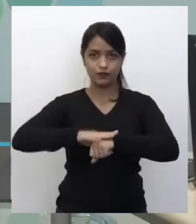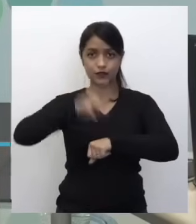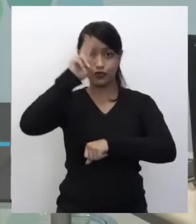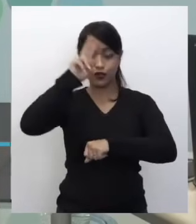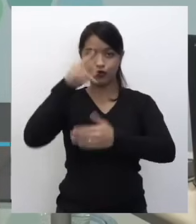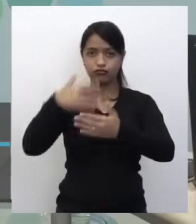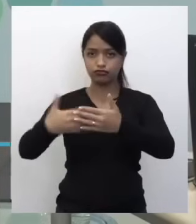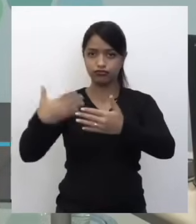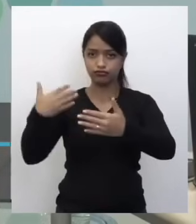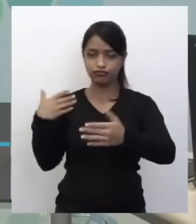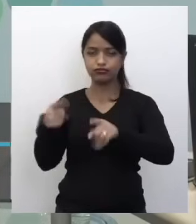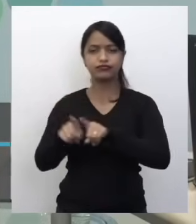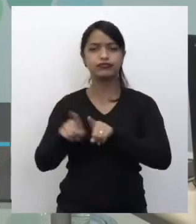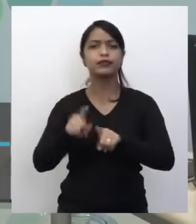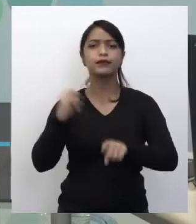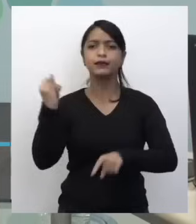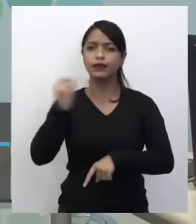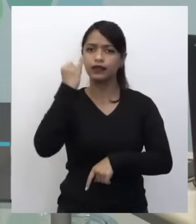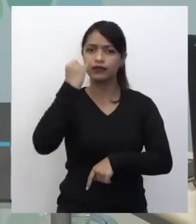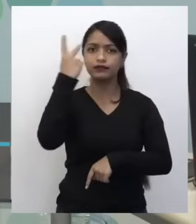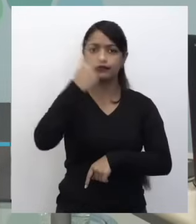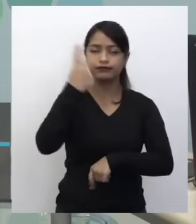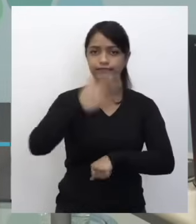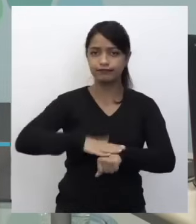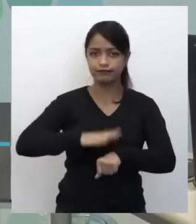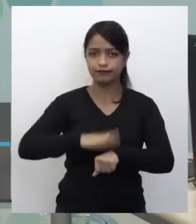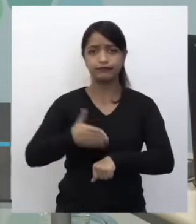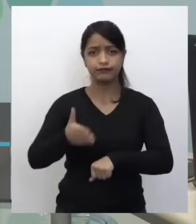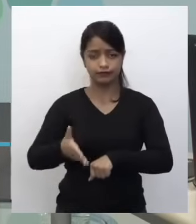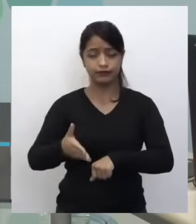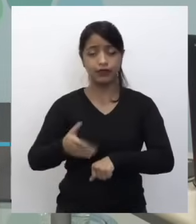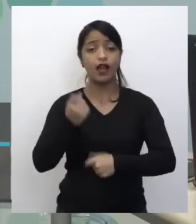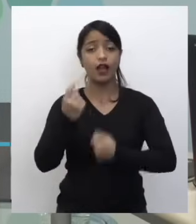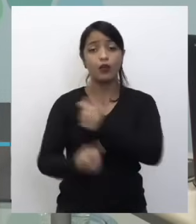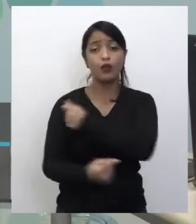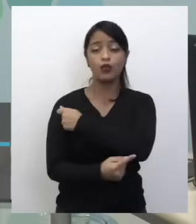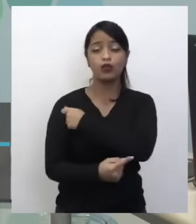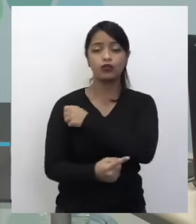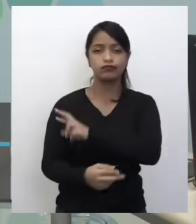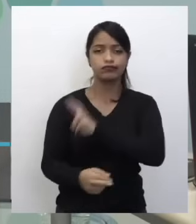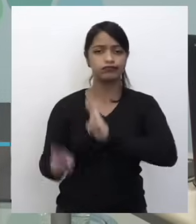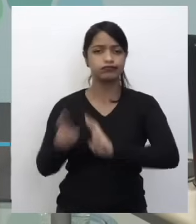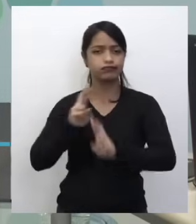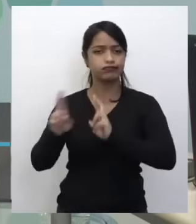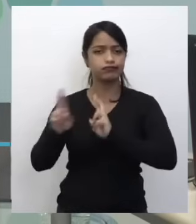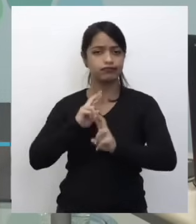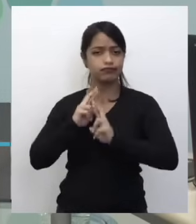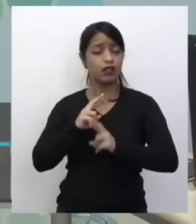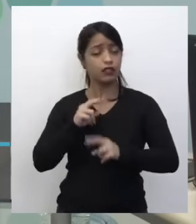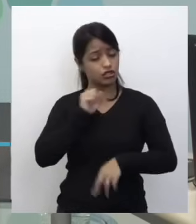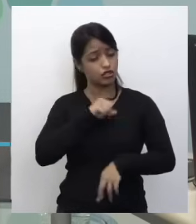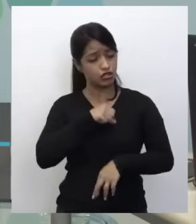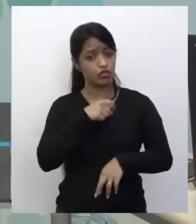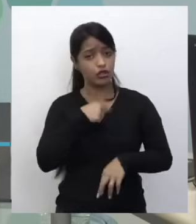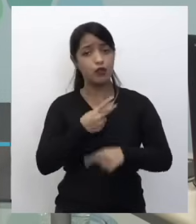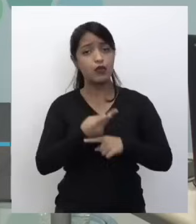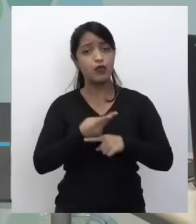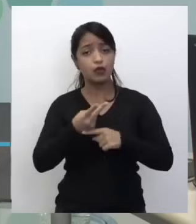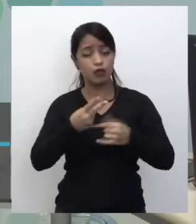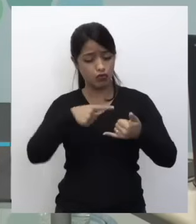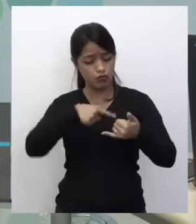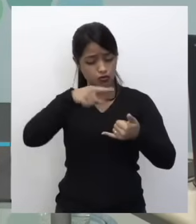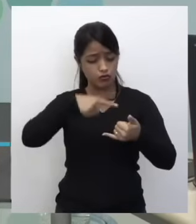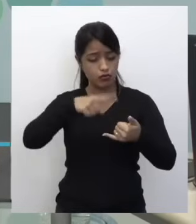da importância de se prever o tempo. Alguns alunos contribuíram aqui o porquê que olham aí na previsão do tempo, alguns para ir